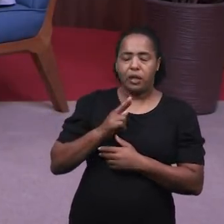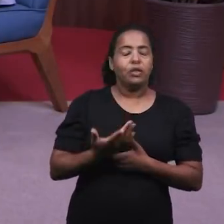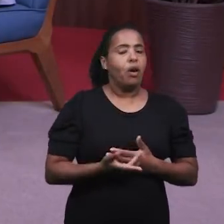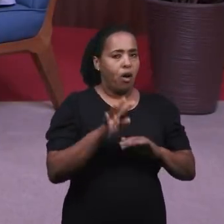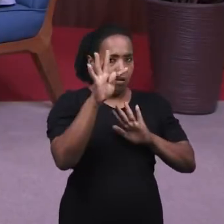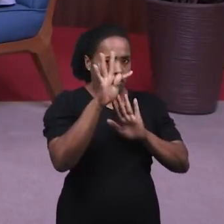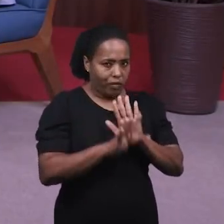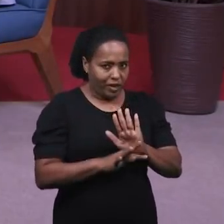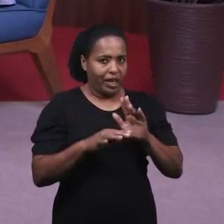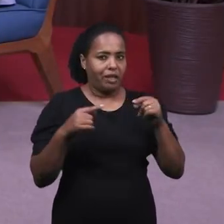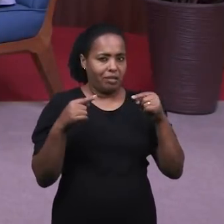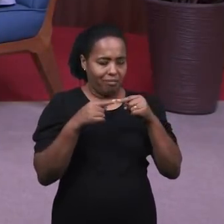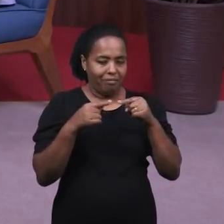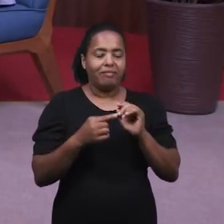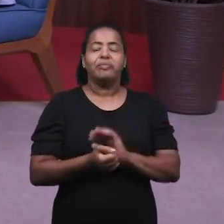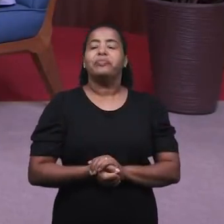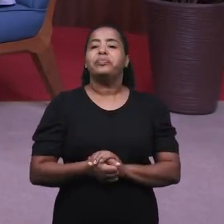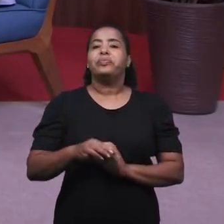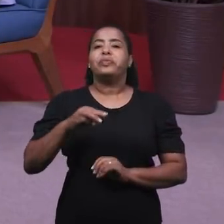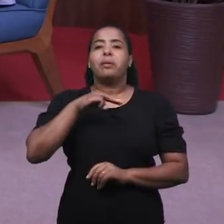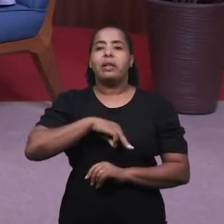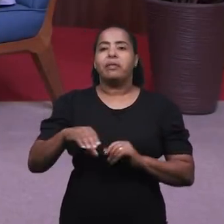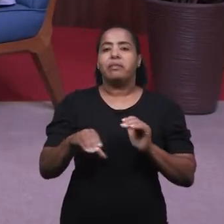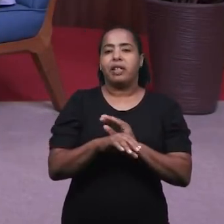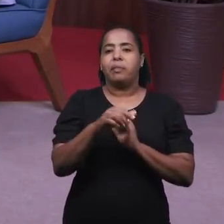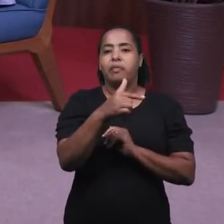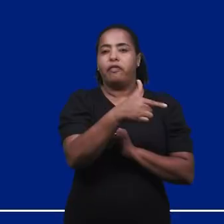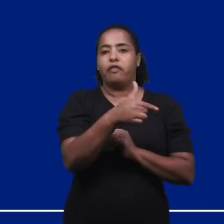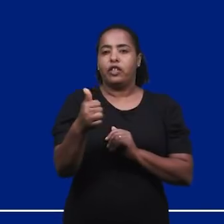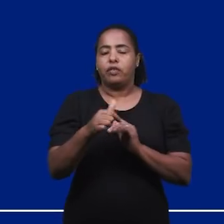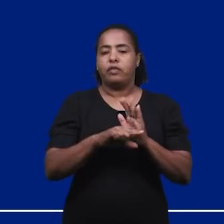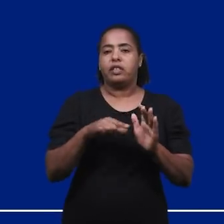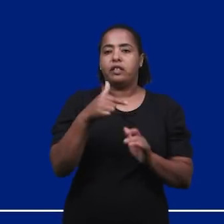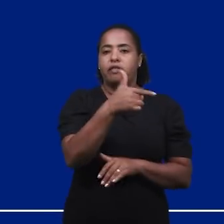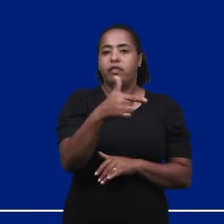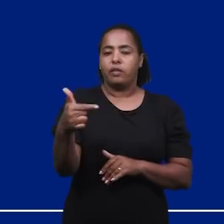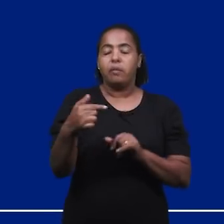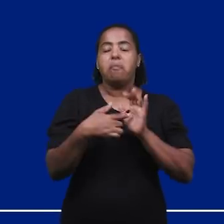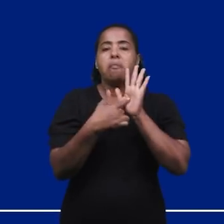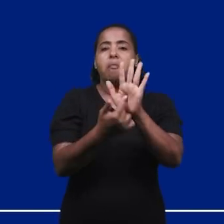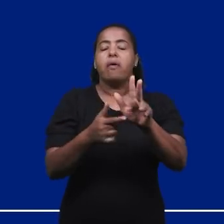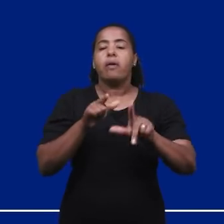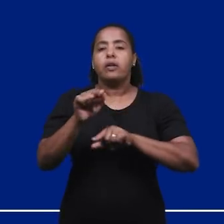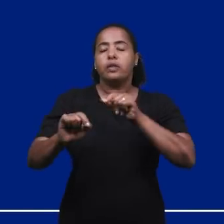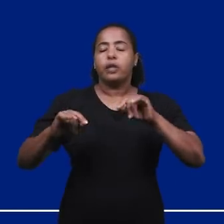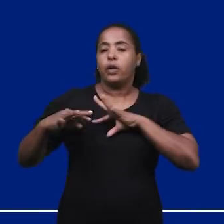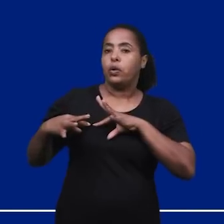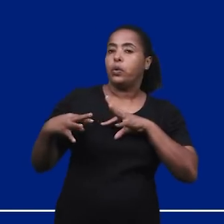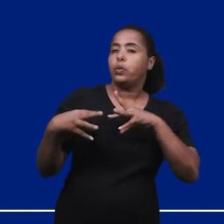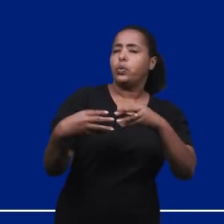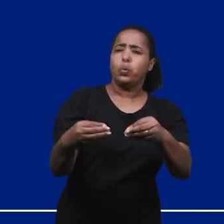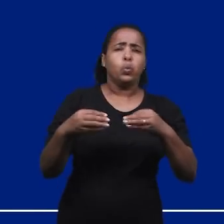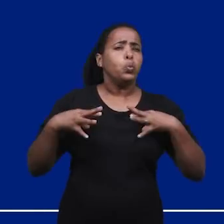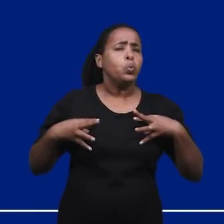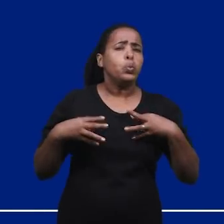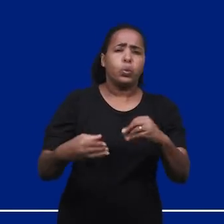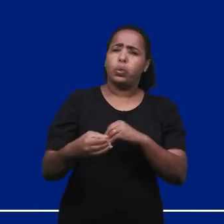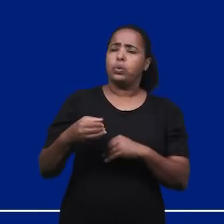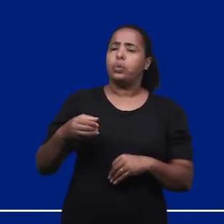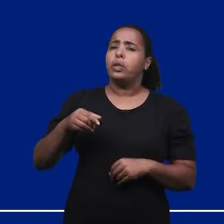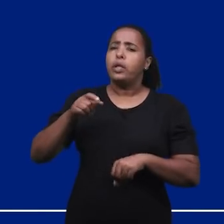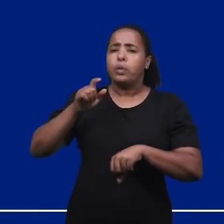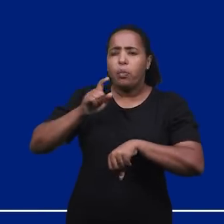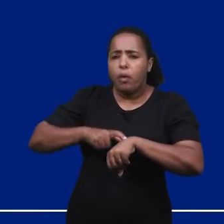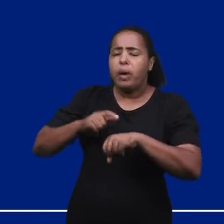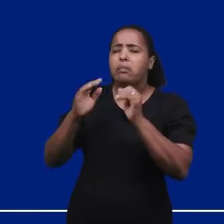texto que confirma? Mateus 21, 22. Diz assim: e tudo o que pedirdes